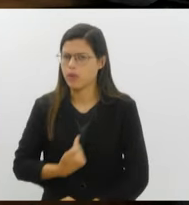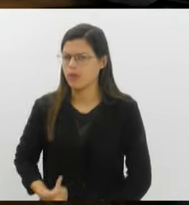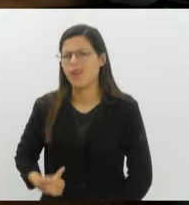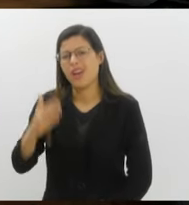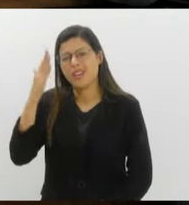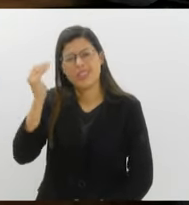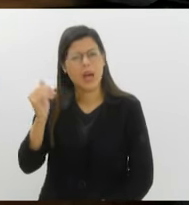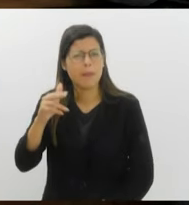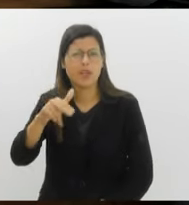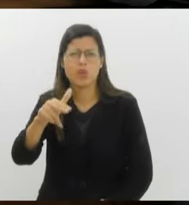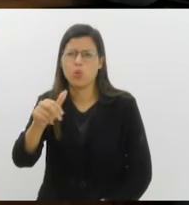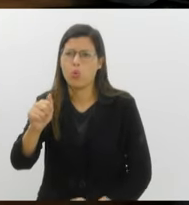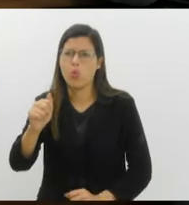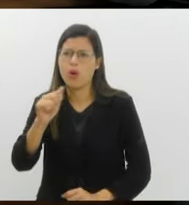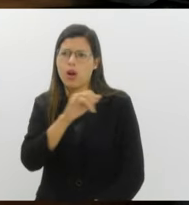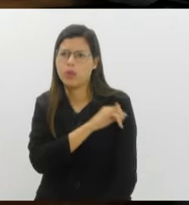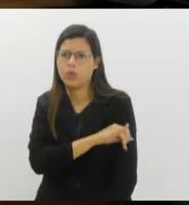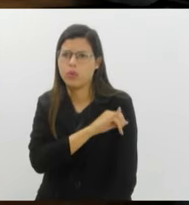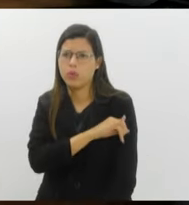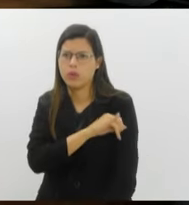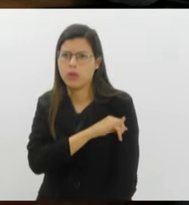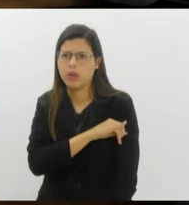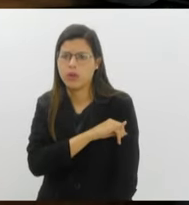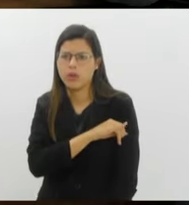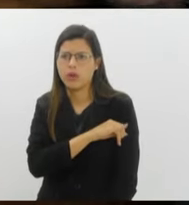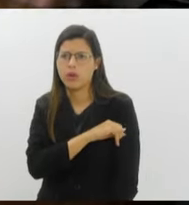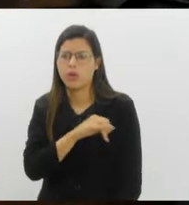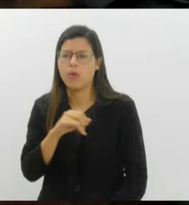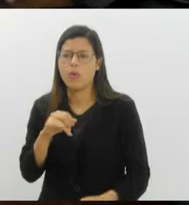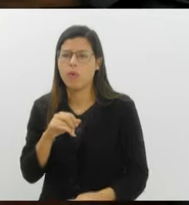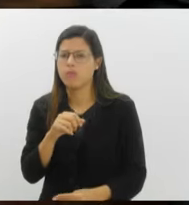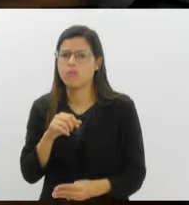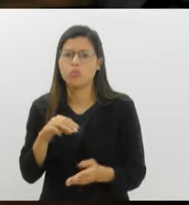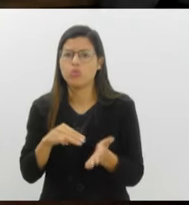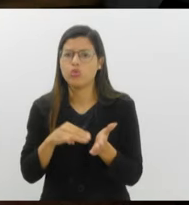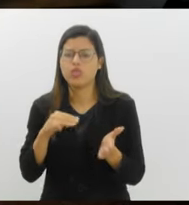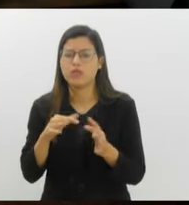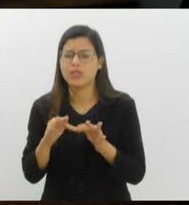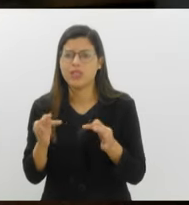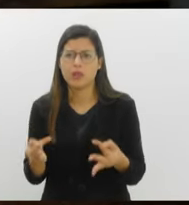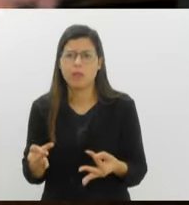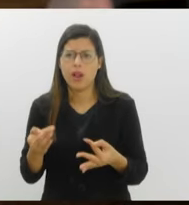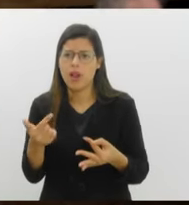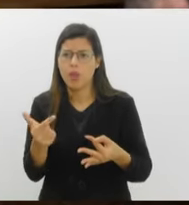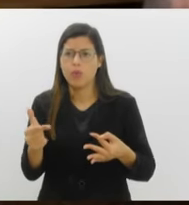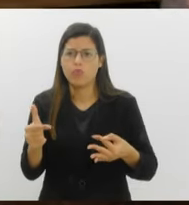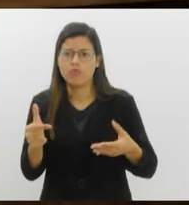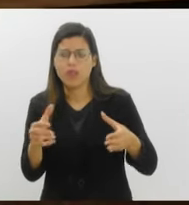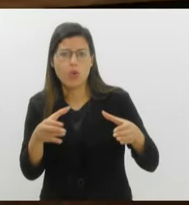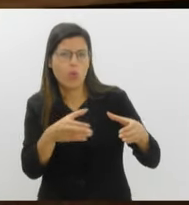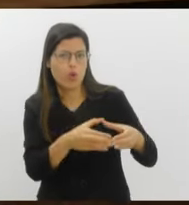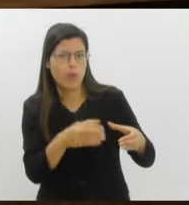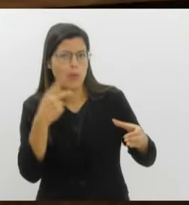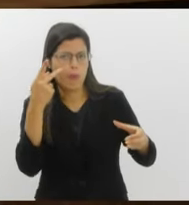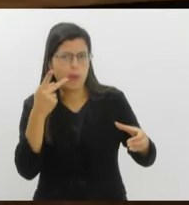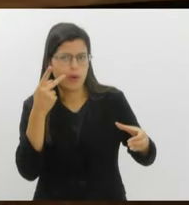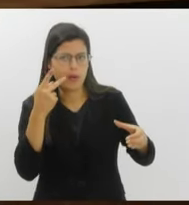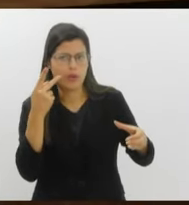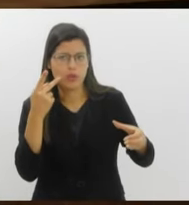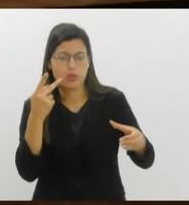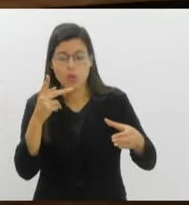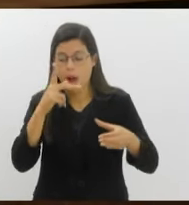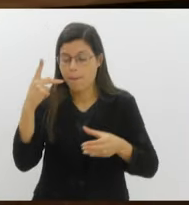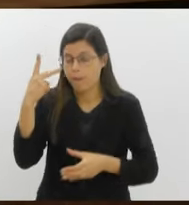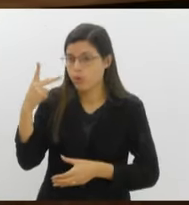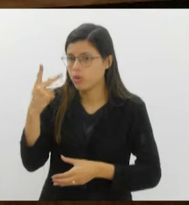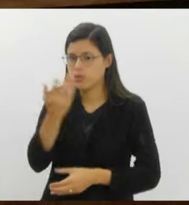2026 e nunca no Rio de Janeiro, por um motivo muito simples: ele não tem grupo político. A política não gosta do Eduardo